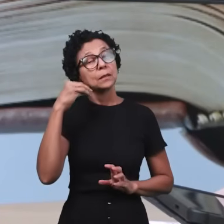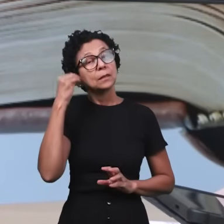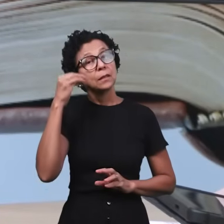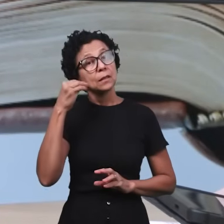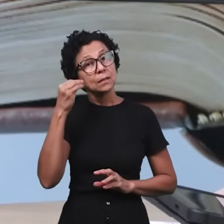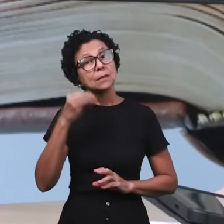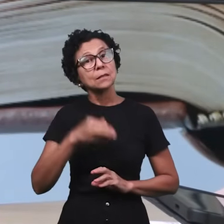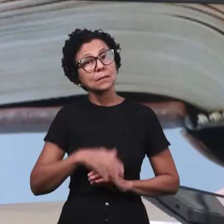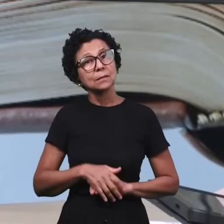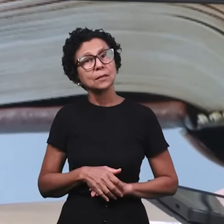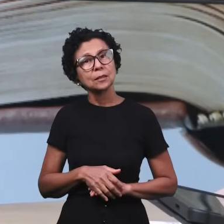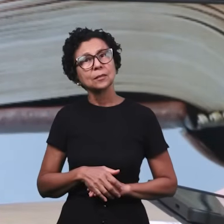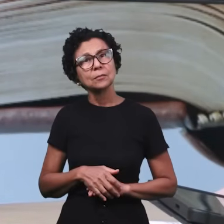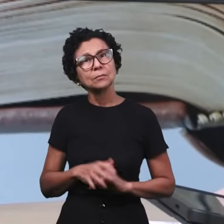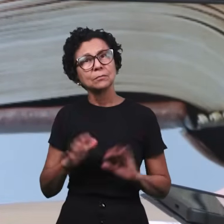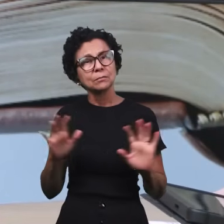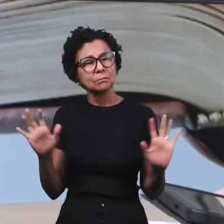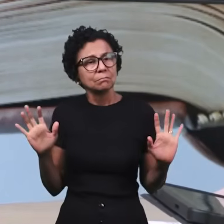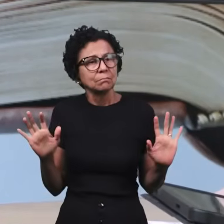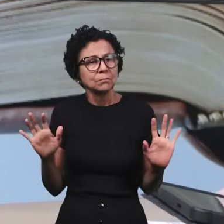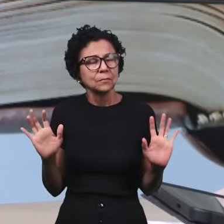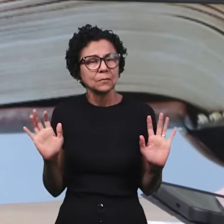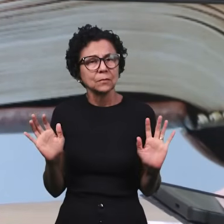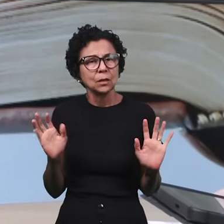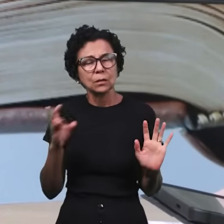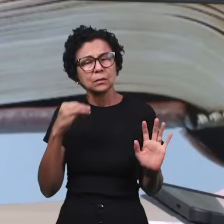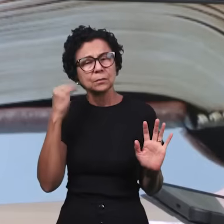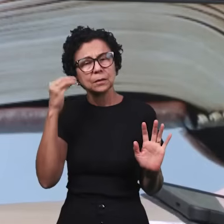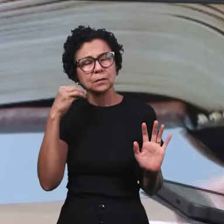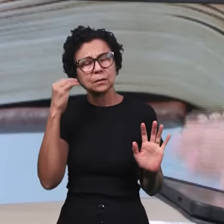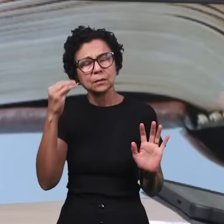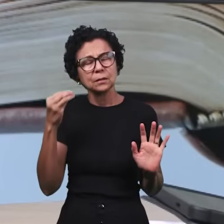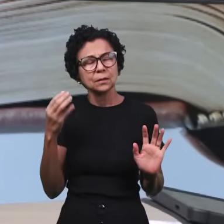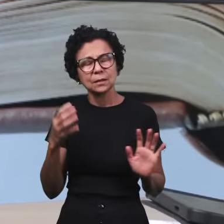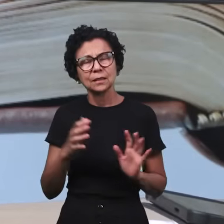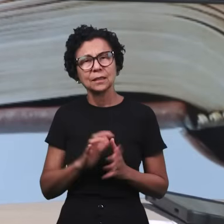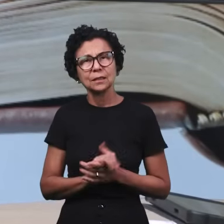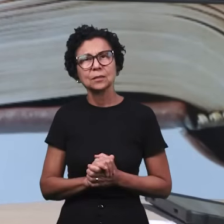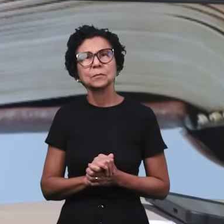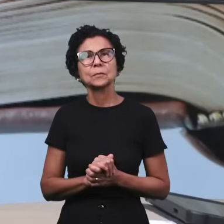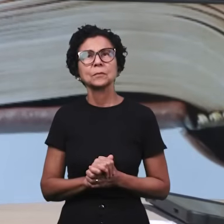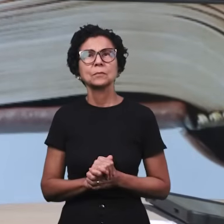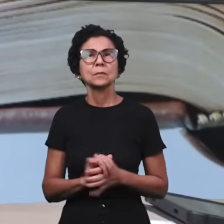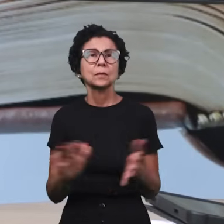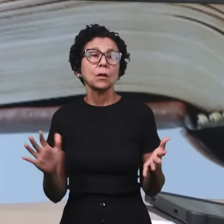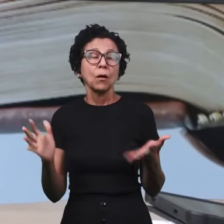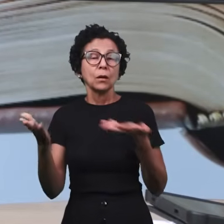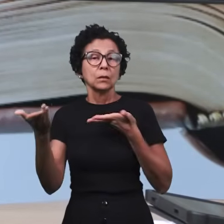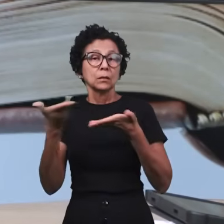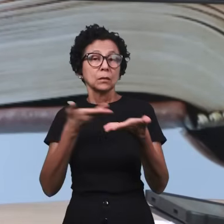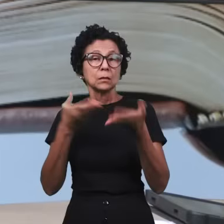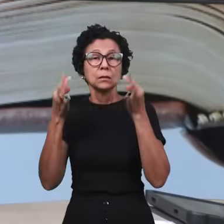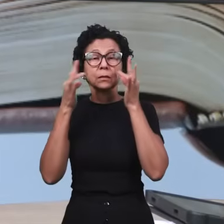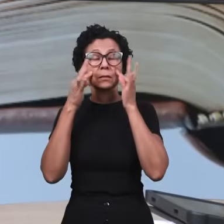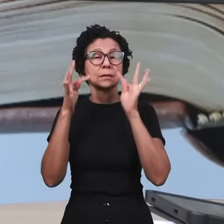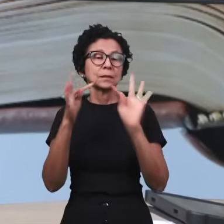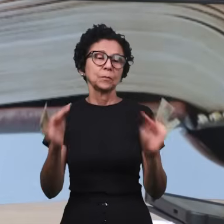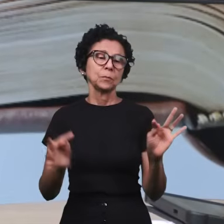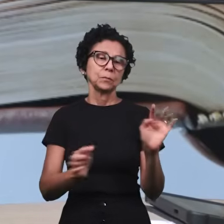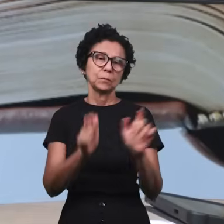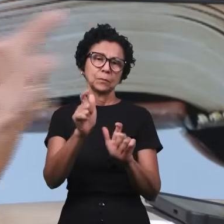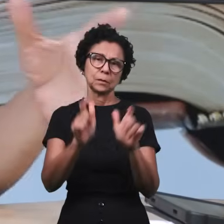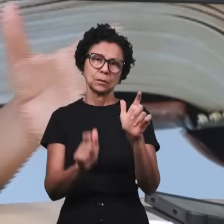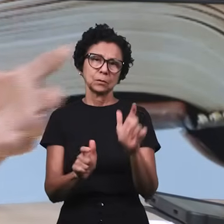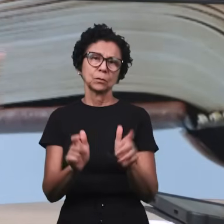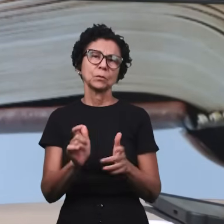podemos ceder, né? O Senhor tira de nós o nosso exemplo para que nós possamos dar o testemunho e